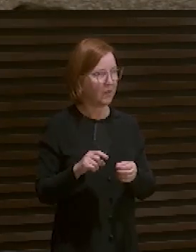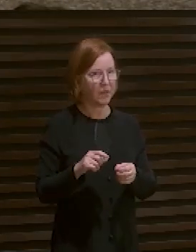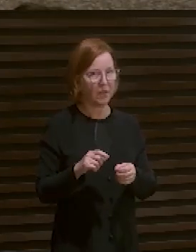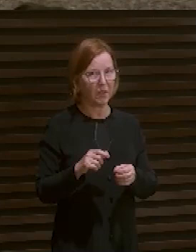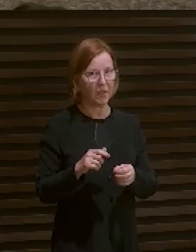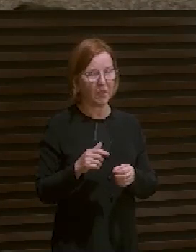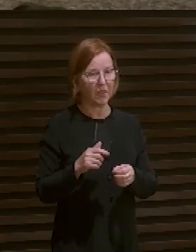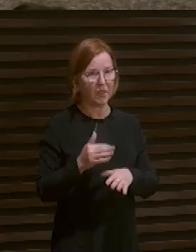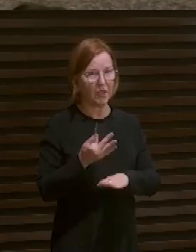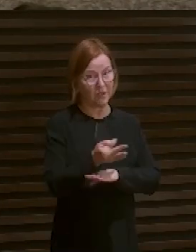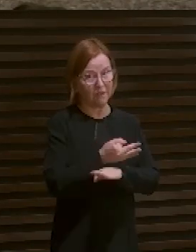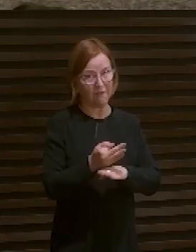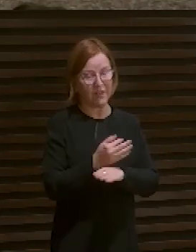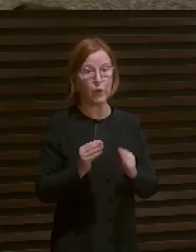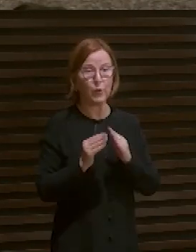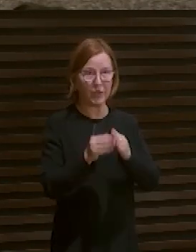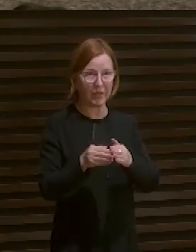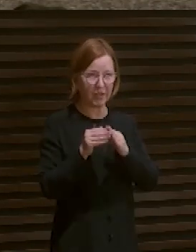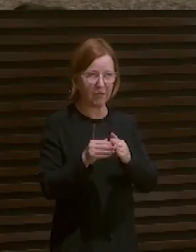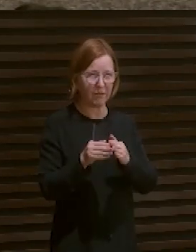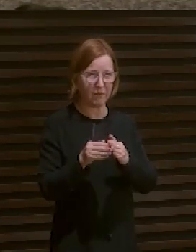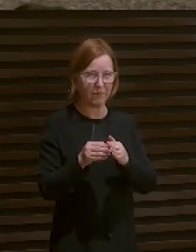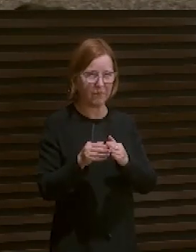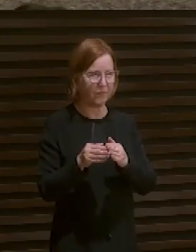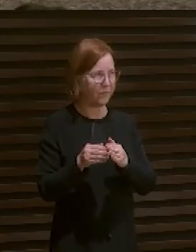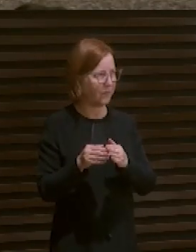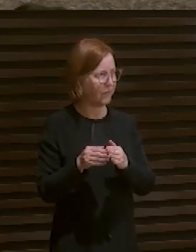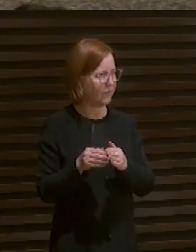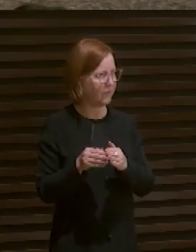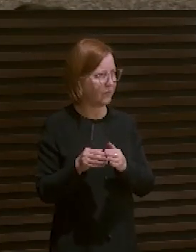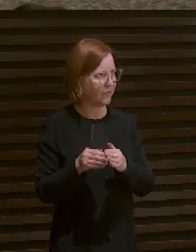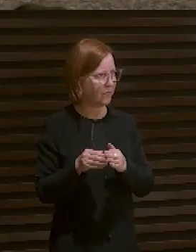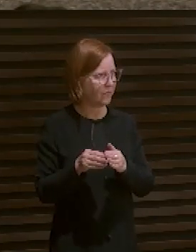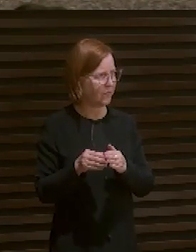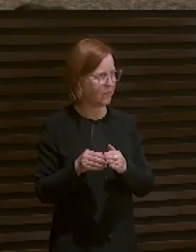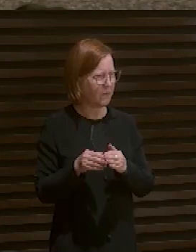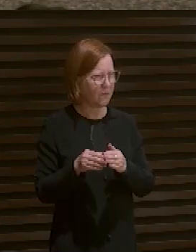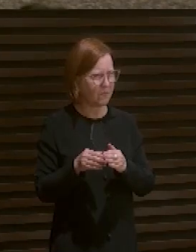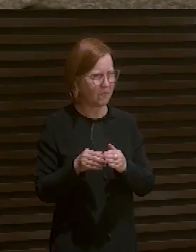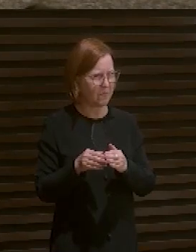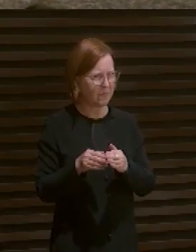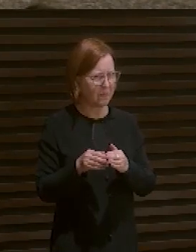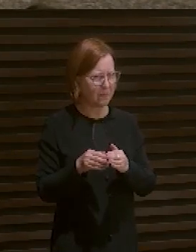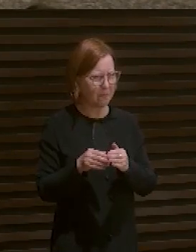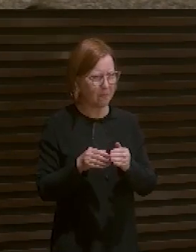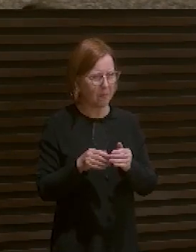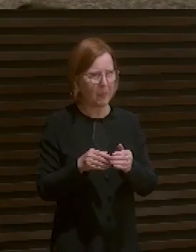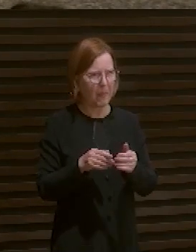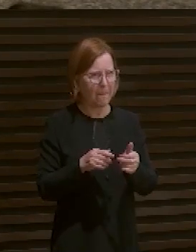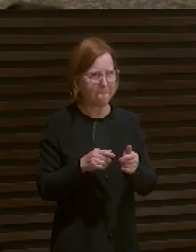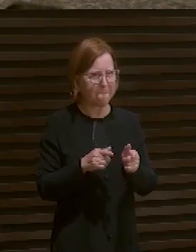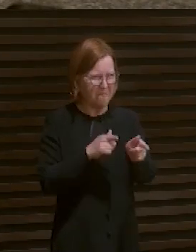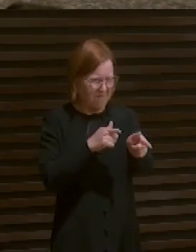foi atacado pelos Boxers, os revolucionários chineses,